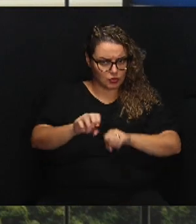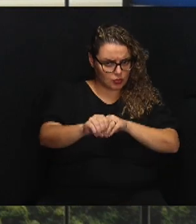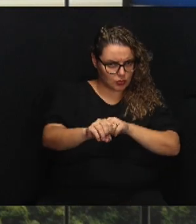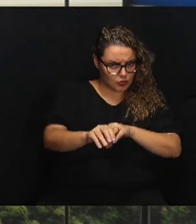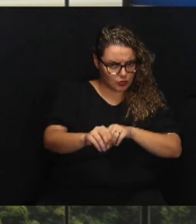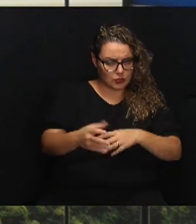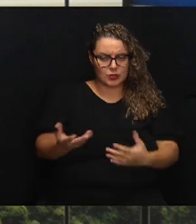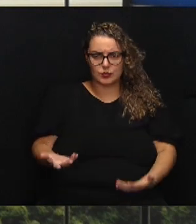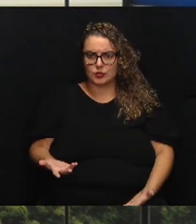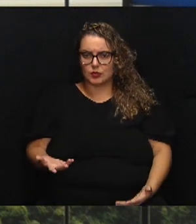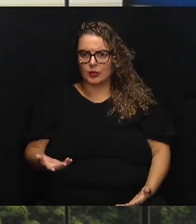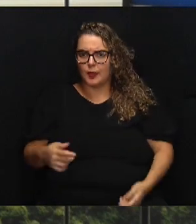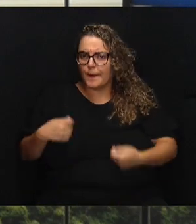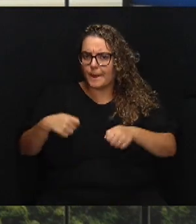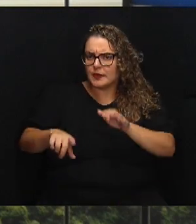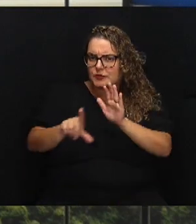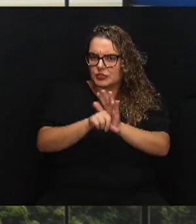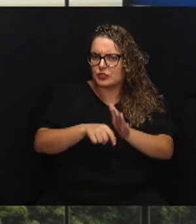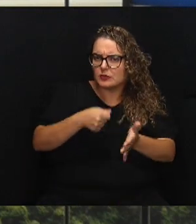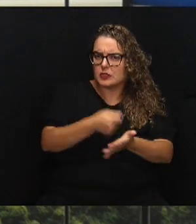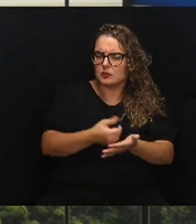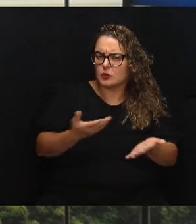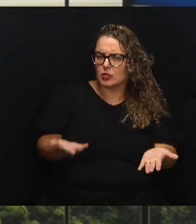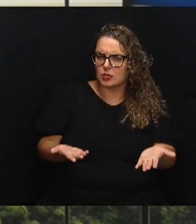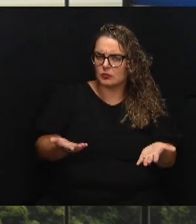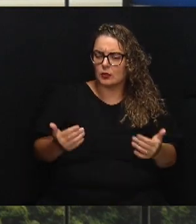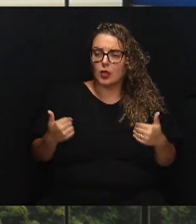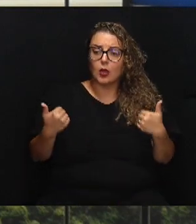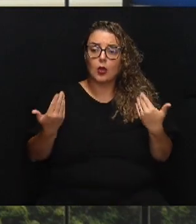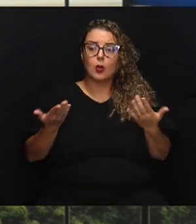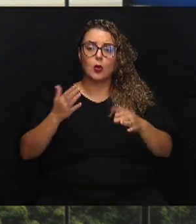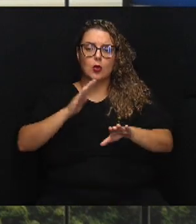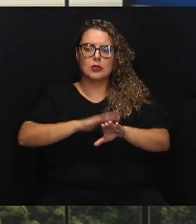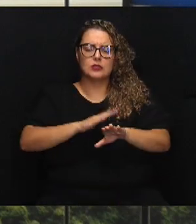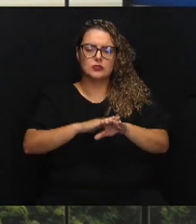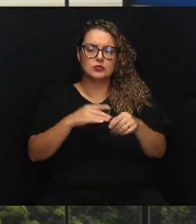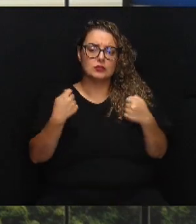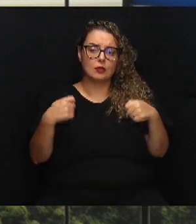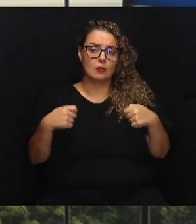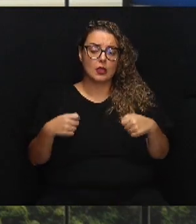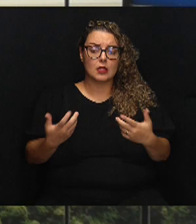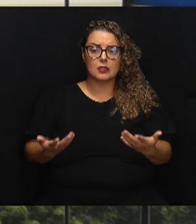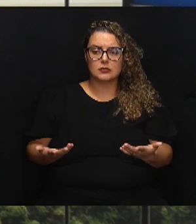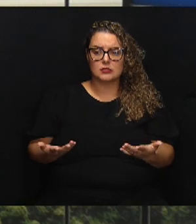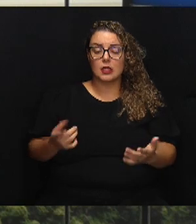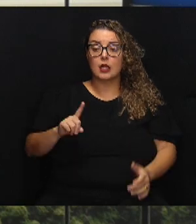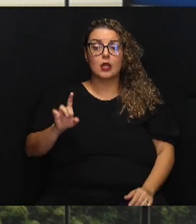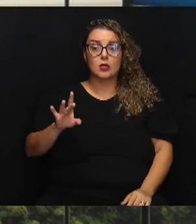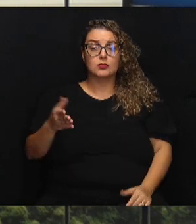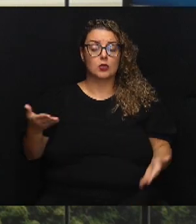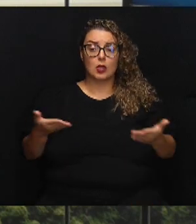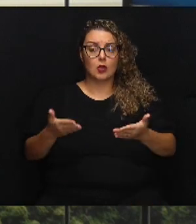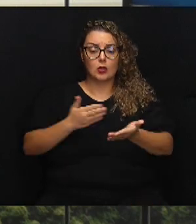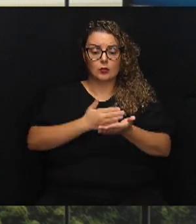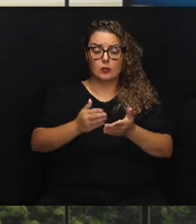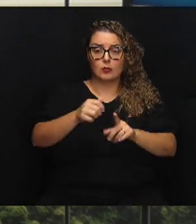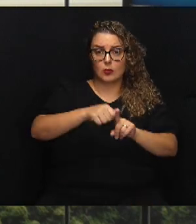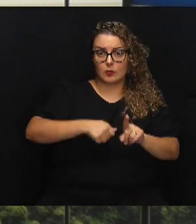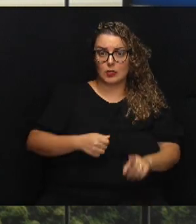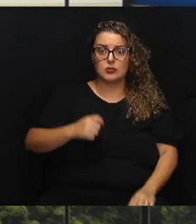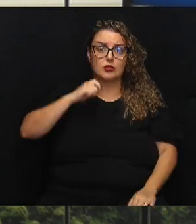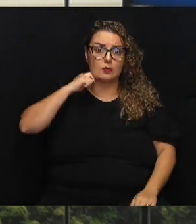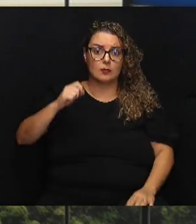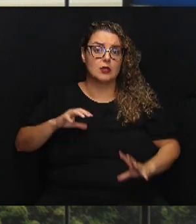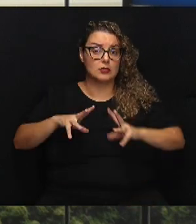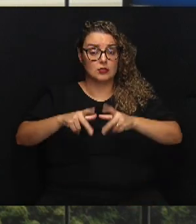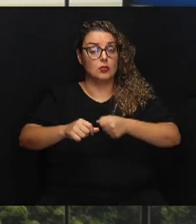É preciso de leis mais rígidas? Quais ações são necessárias, não só agora no mês de abril, mas em todo